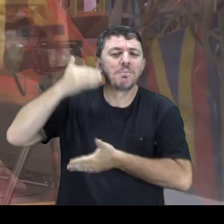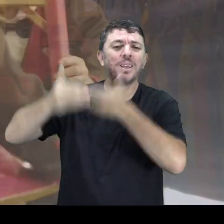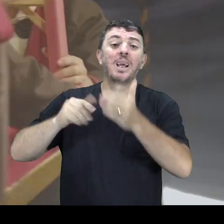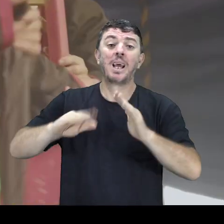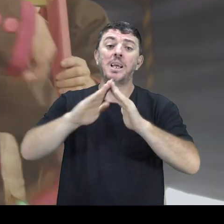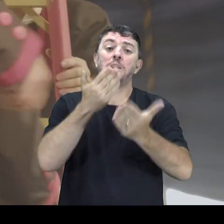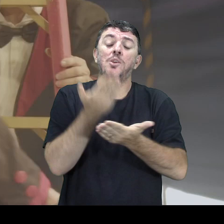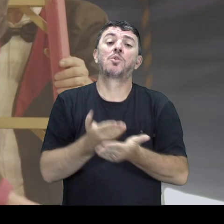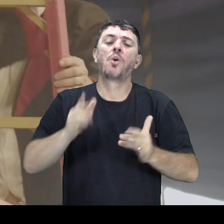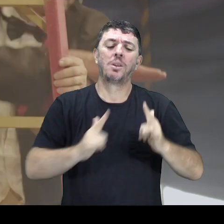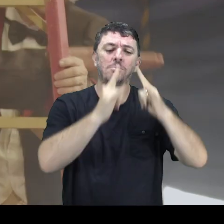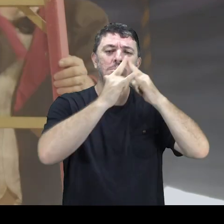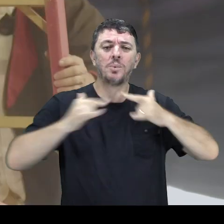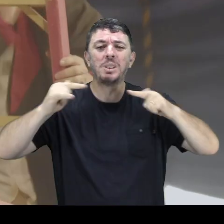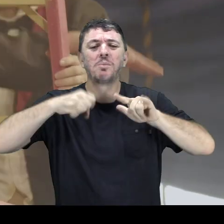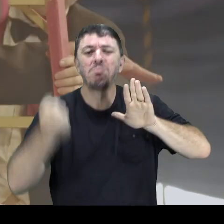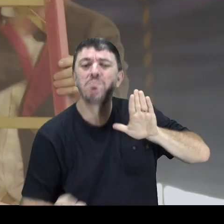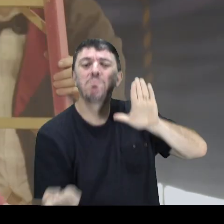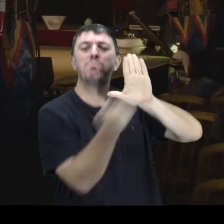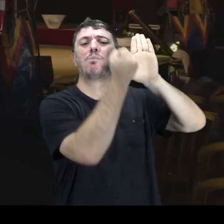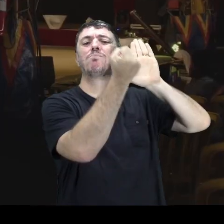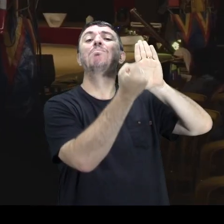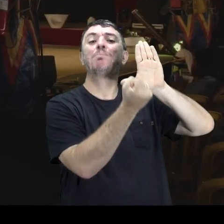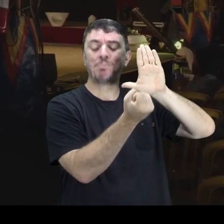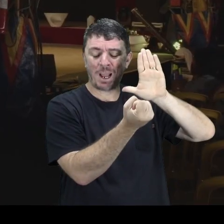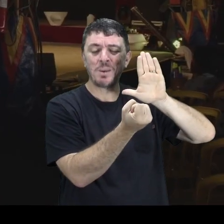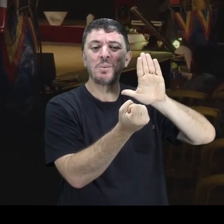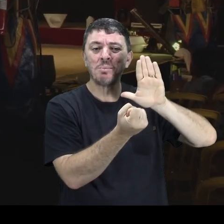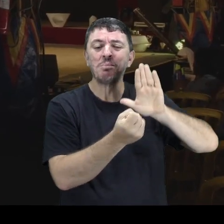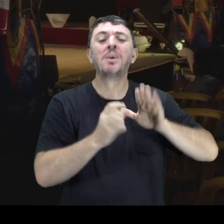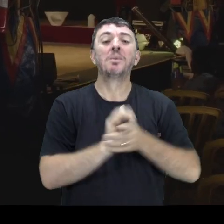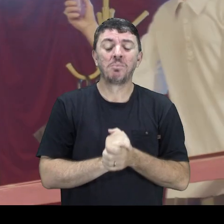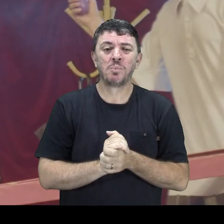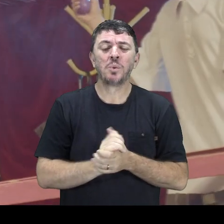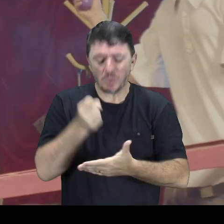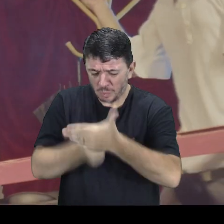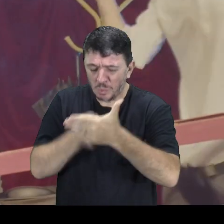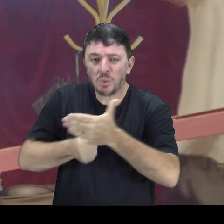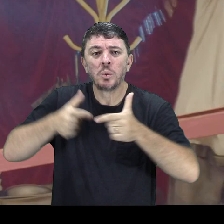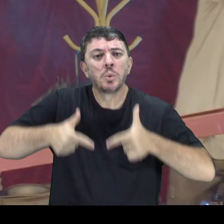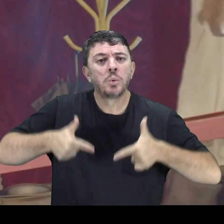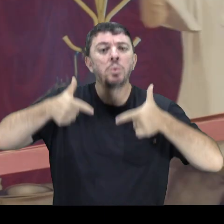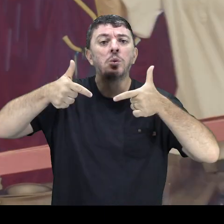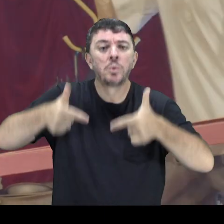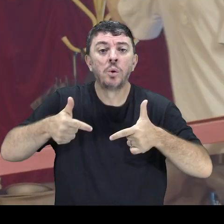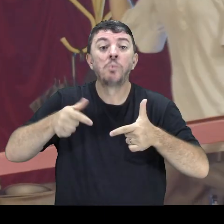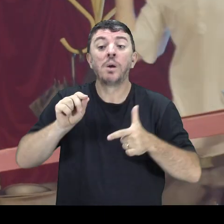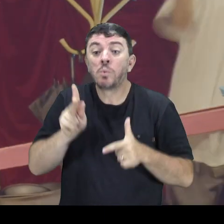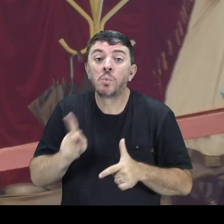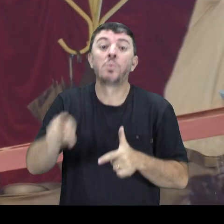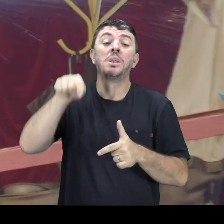marco. O Zé Wilson encarou essa e a gente lutou muito tempos depois para que não saísse da cidade de